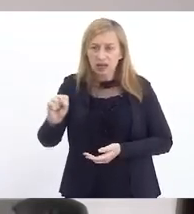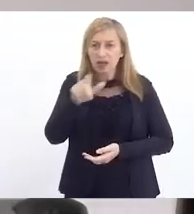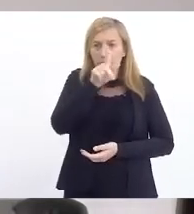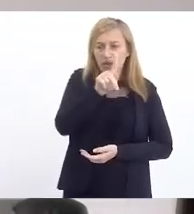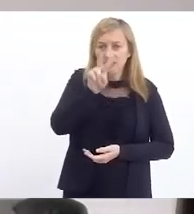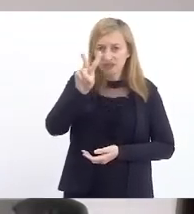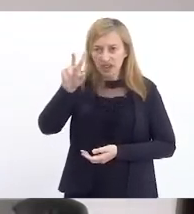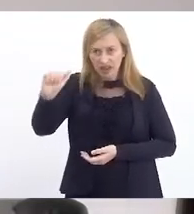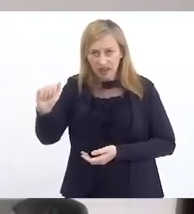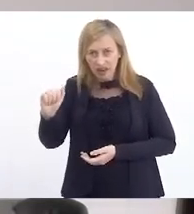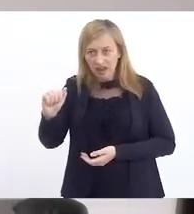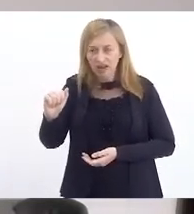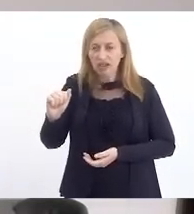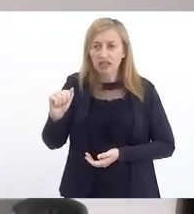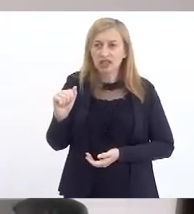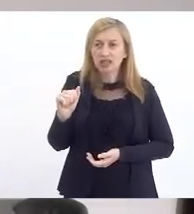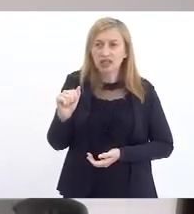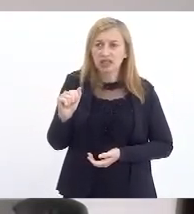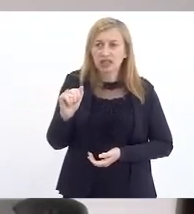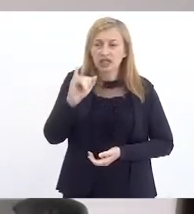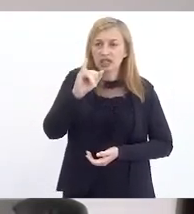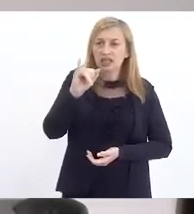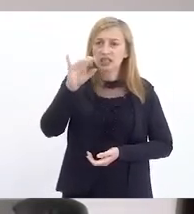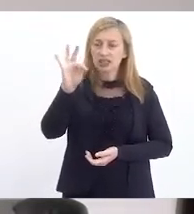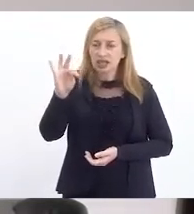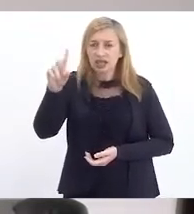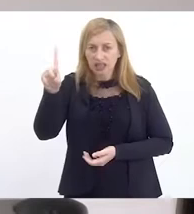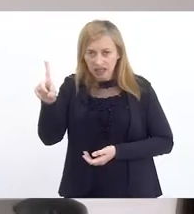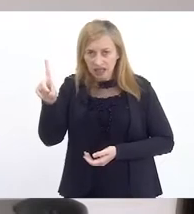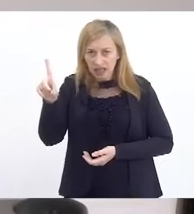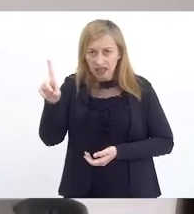IPVA, o ITD, né?